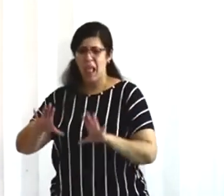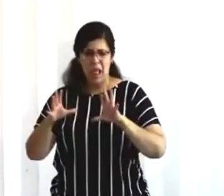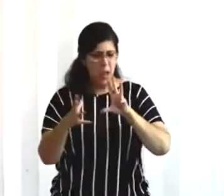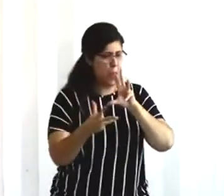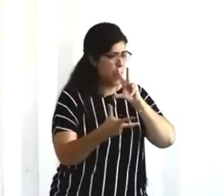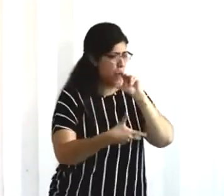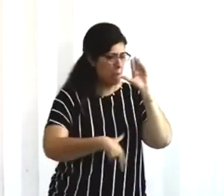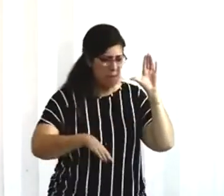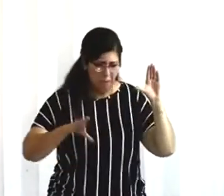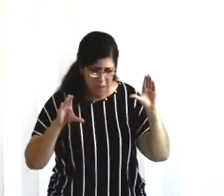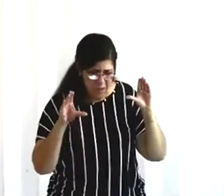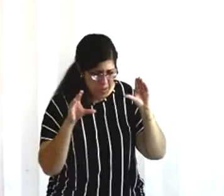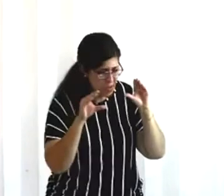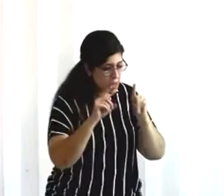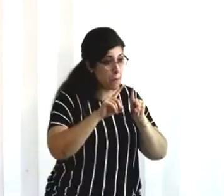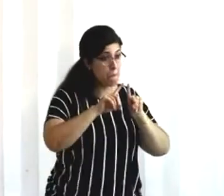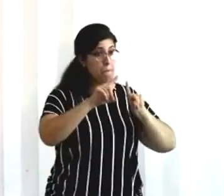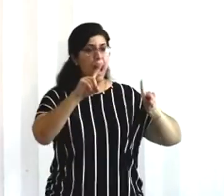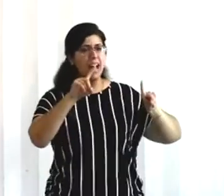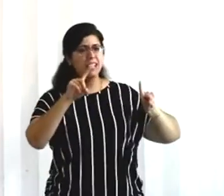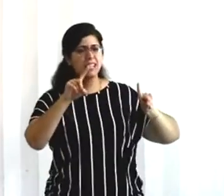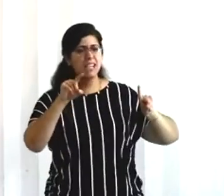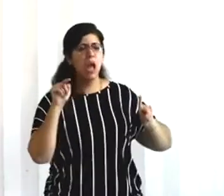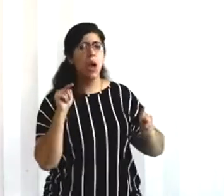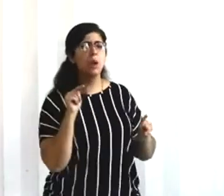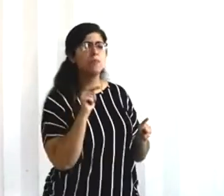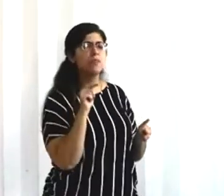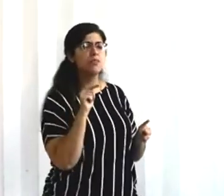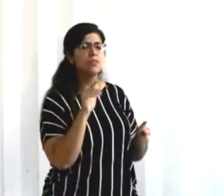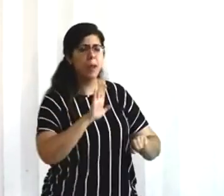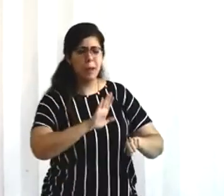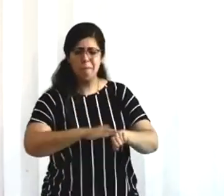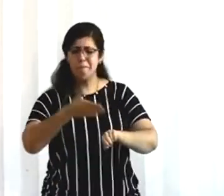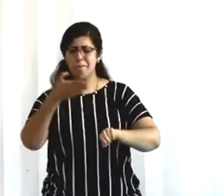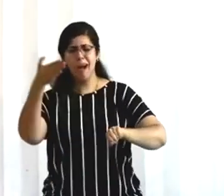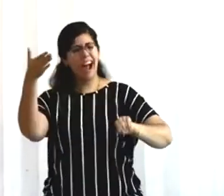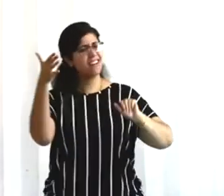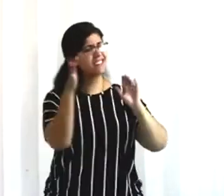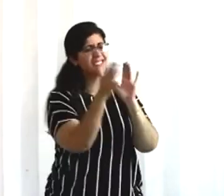os povos, mas sobre ti aparece